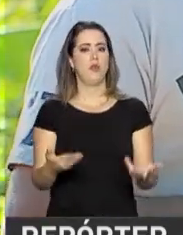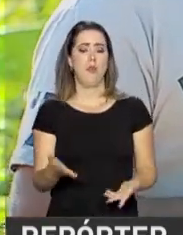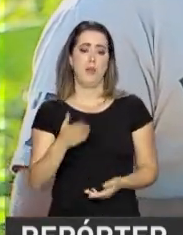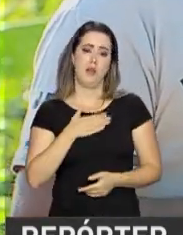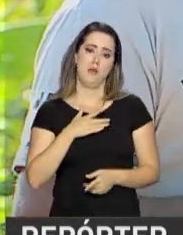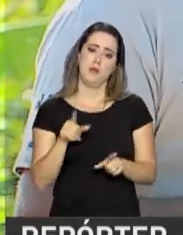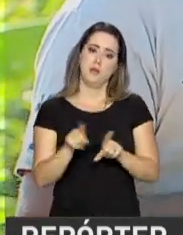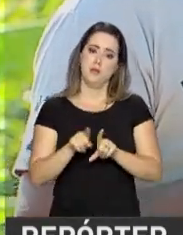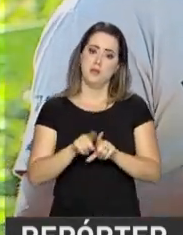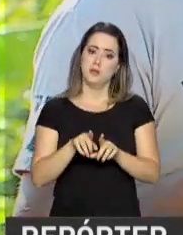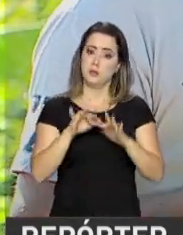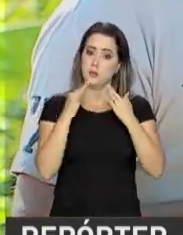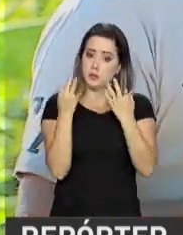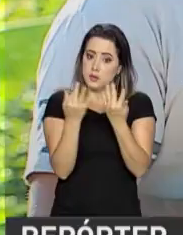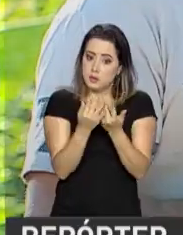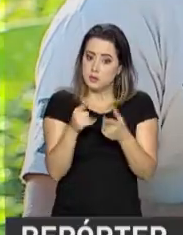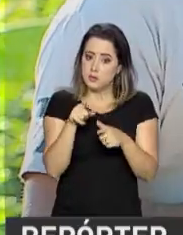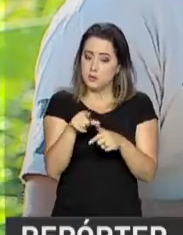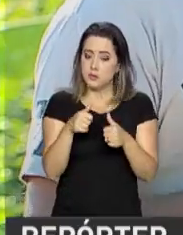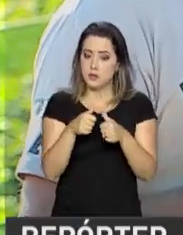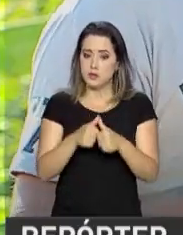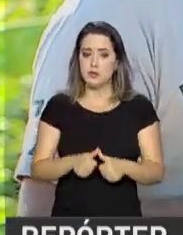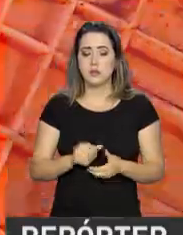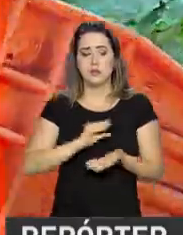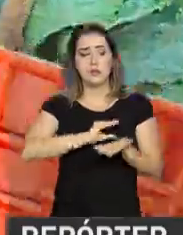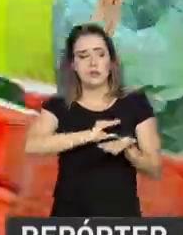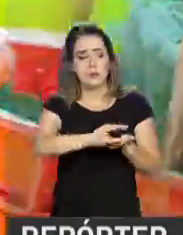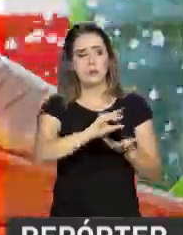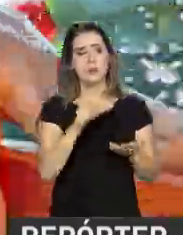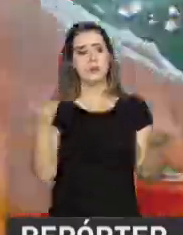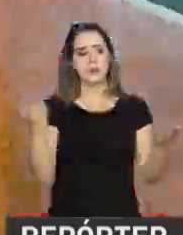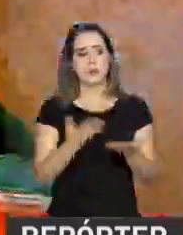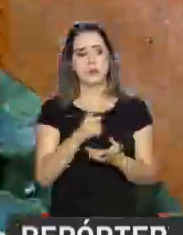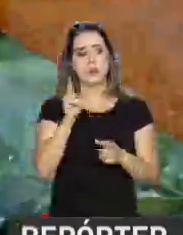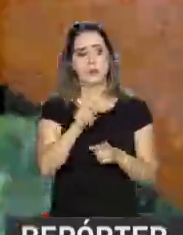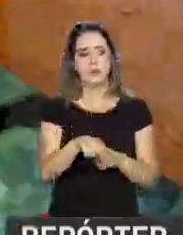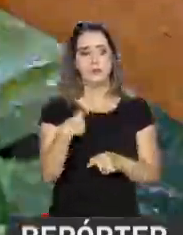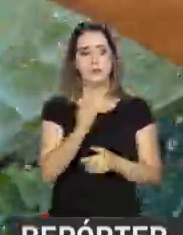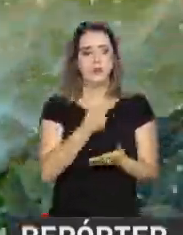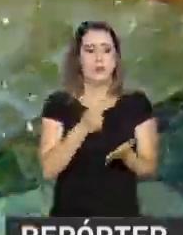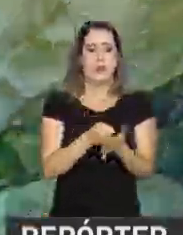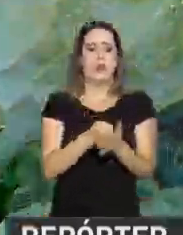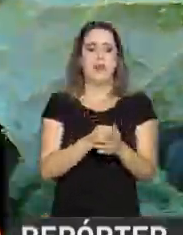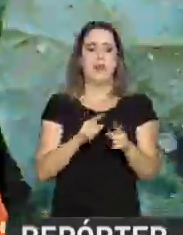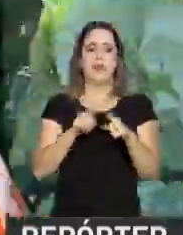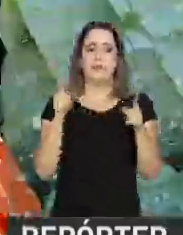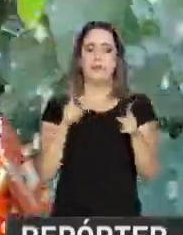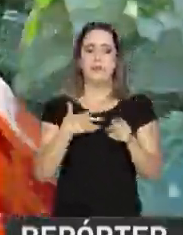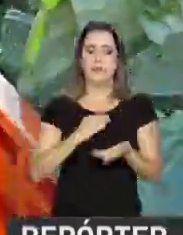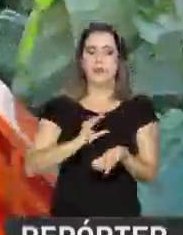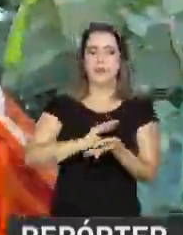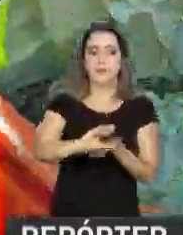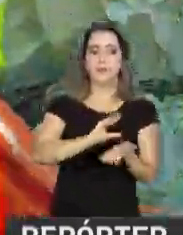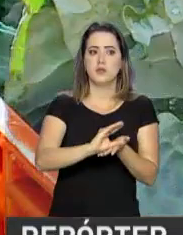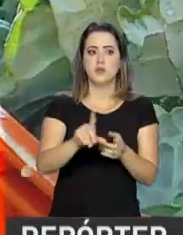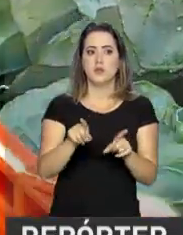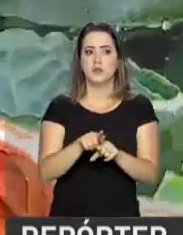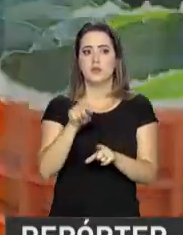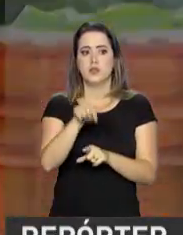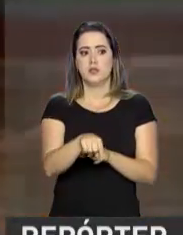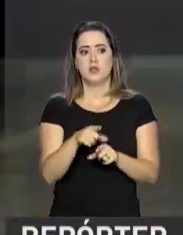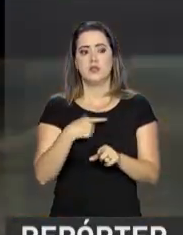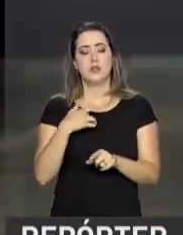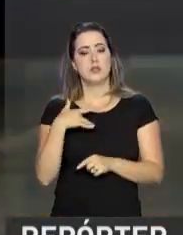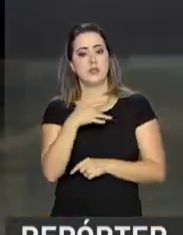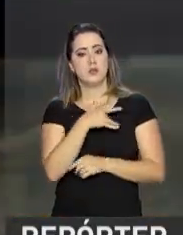como por essa família é que tá aqui investindo é porque hoje elas não me pagam ela faz um investimento na saúde delas